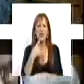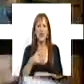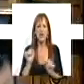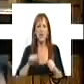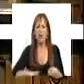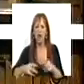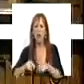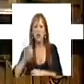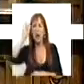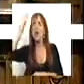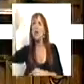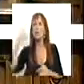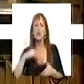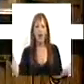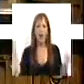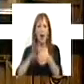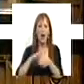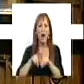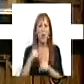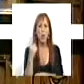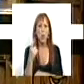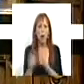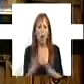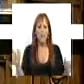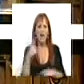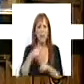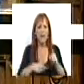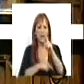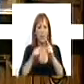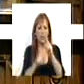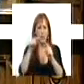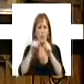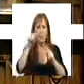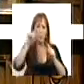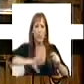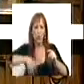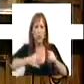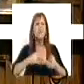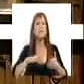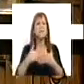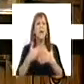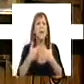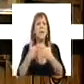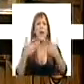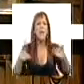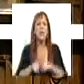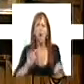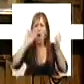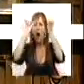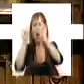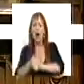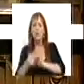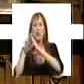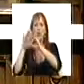confirmar que as alterações climáticas, associadas a um aumento médio da temperatura global, têm conduzido à mudança